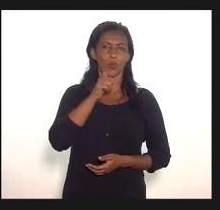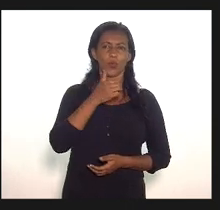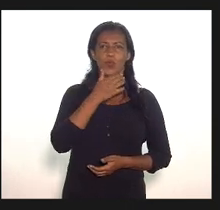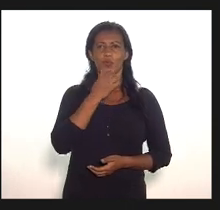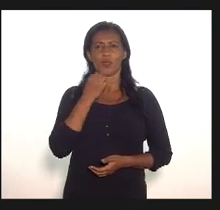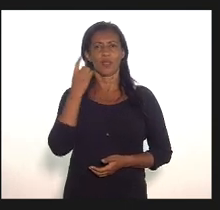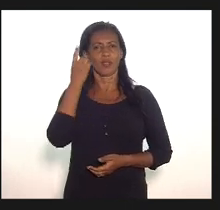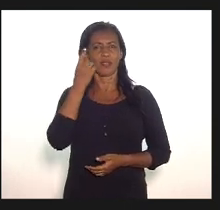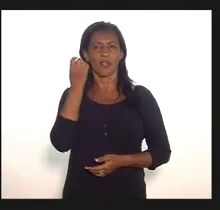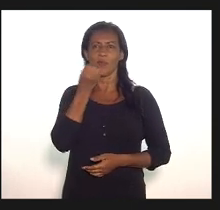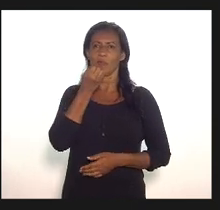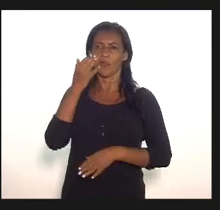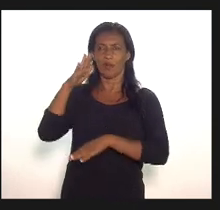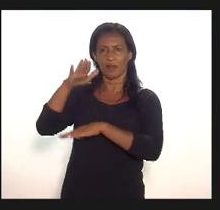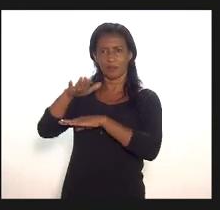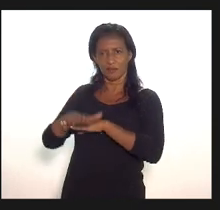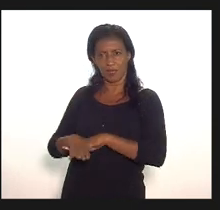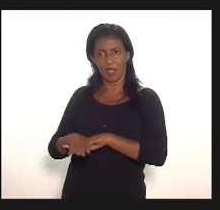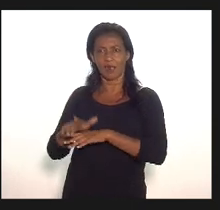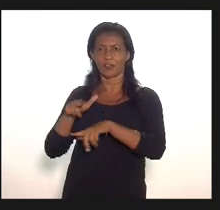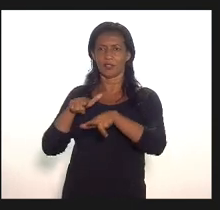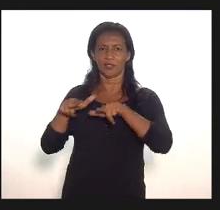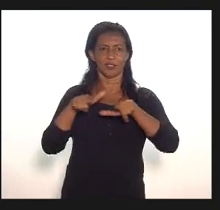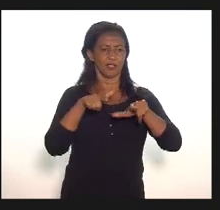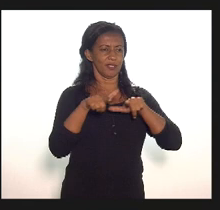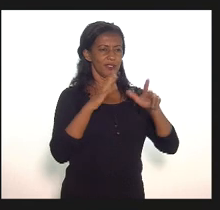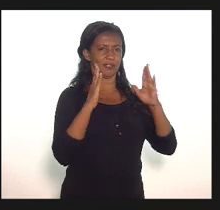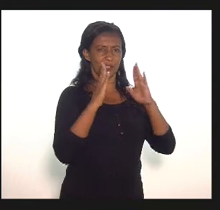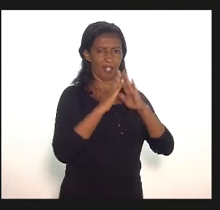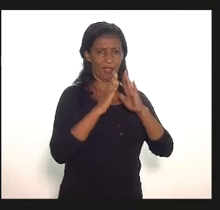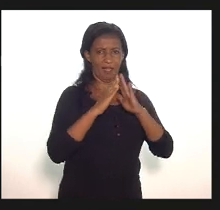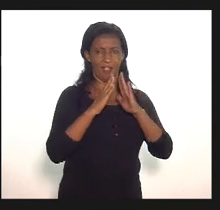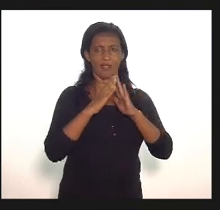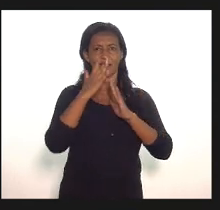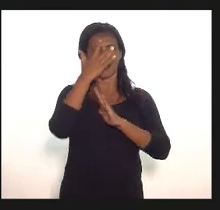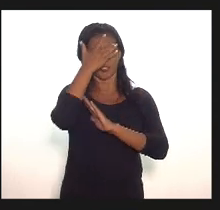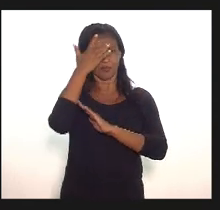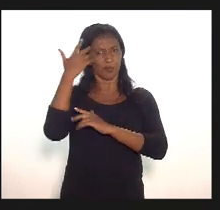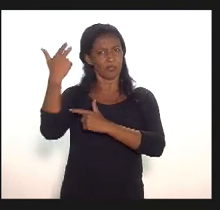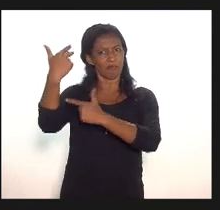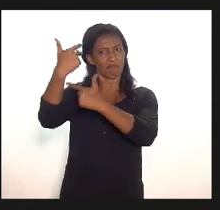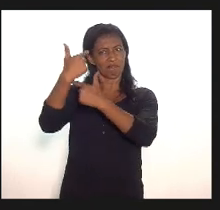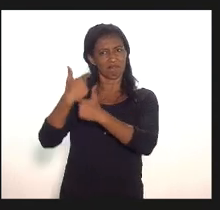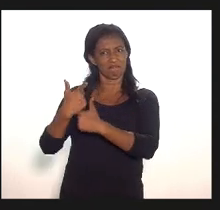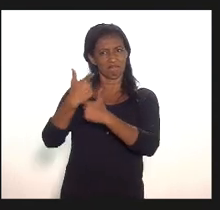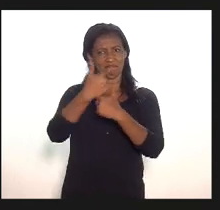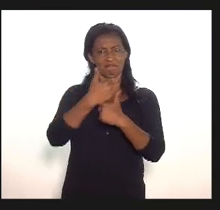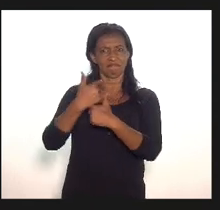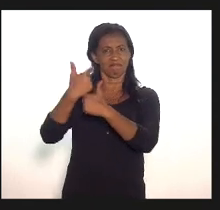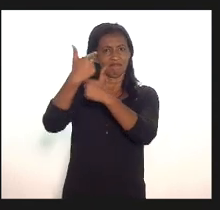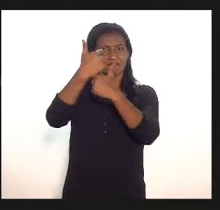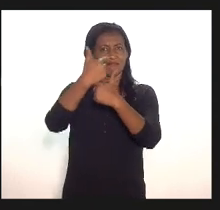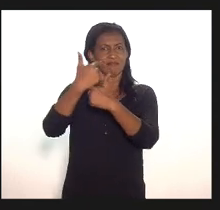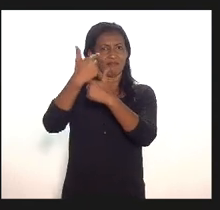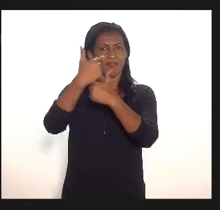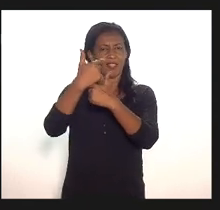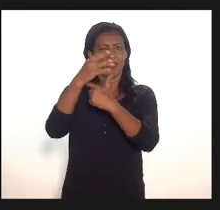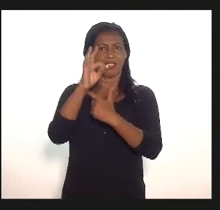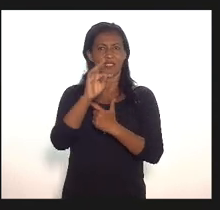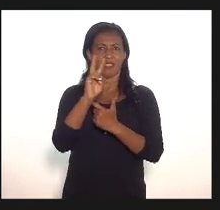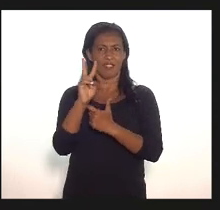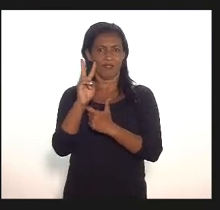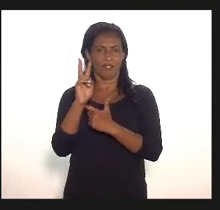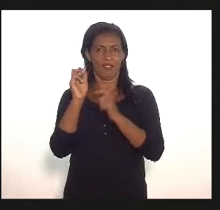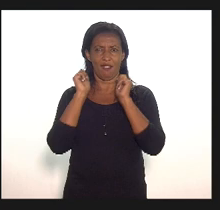boa tarde aos servidores desta casa, aqueles que nos acompanham pelas redes sociais, pela TV